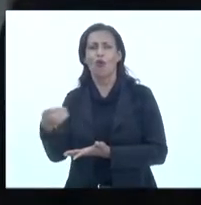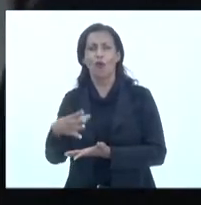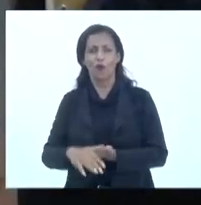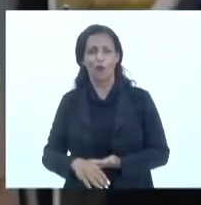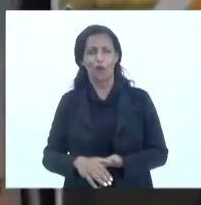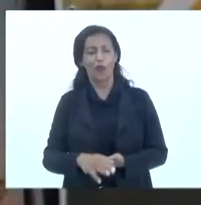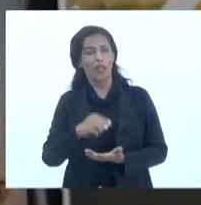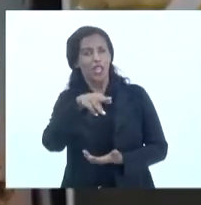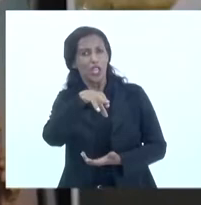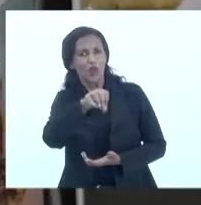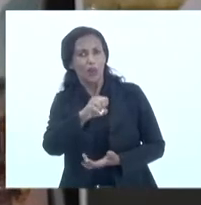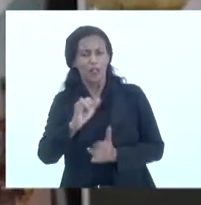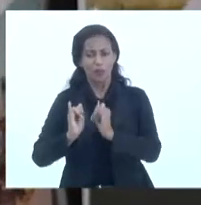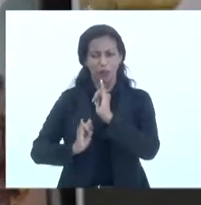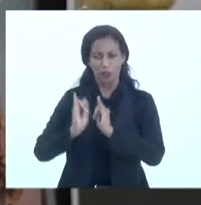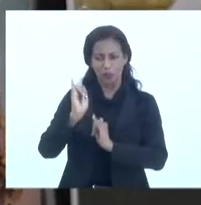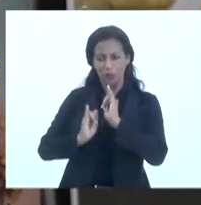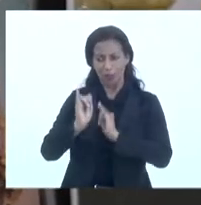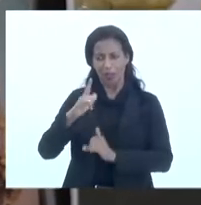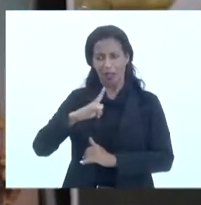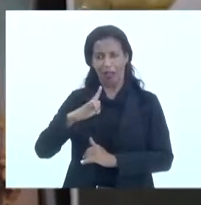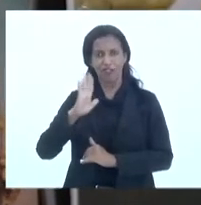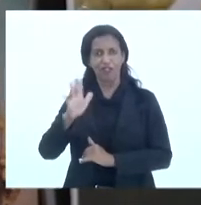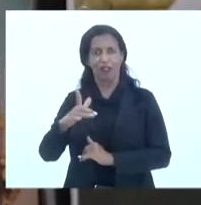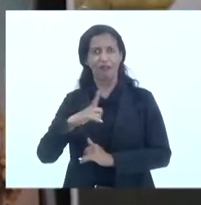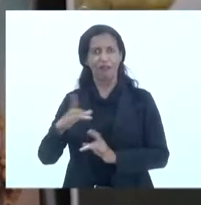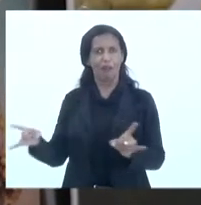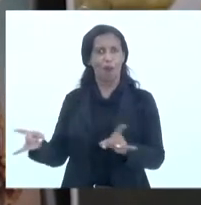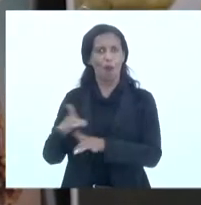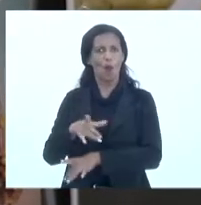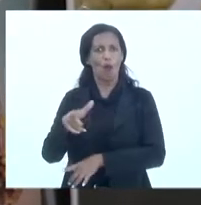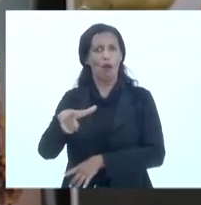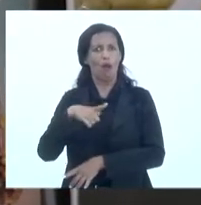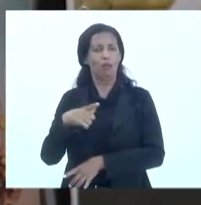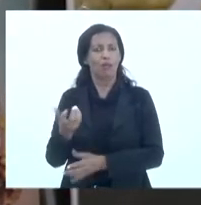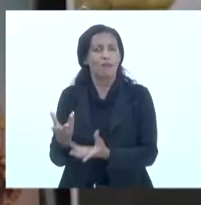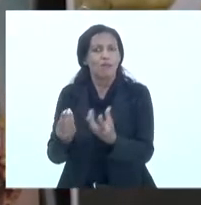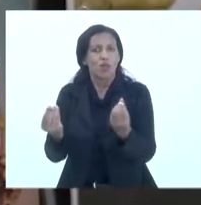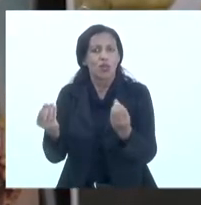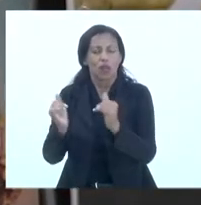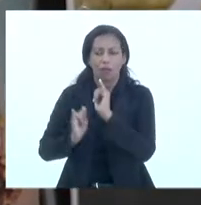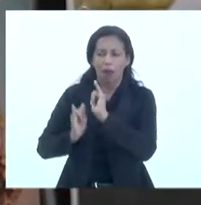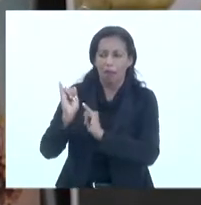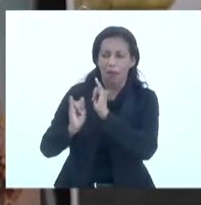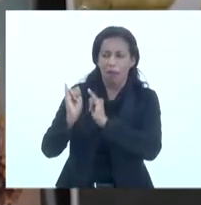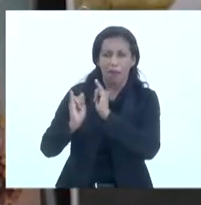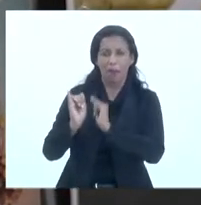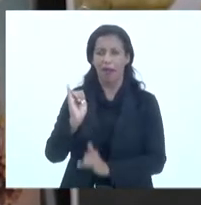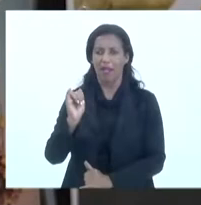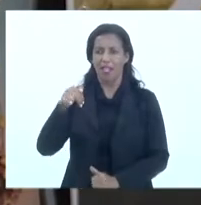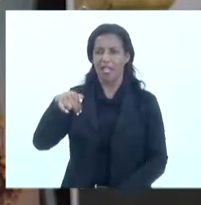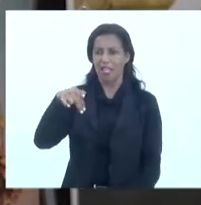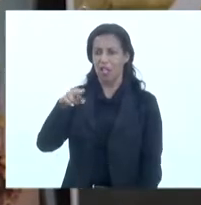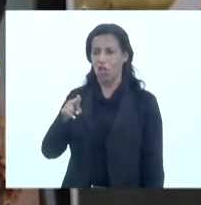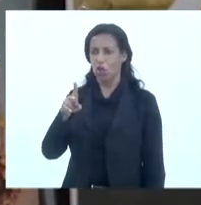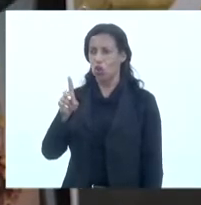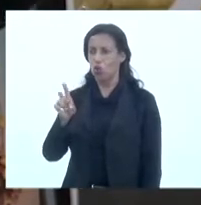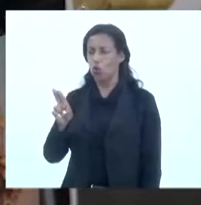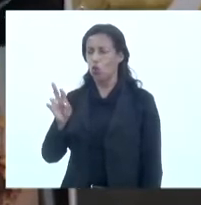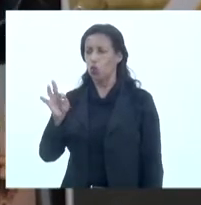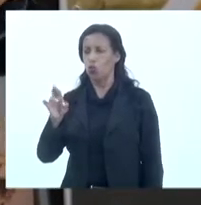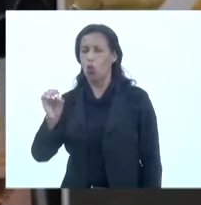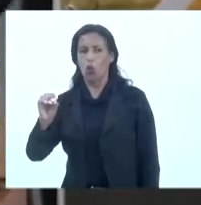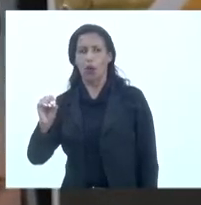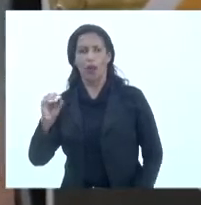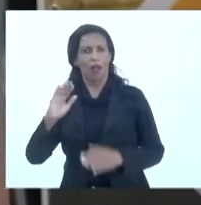Médio Paraíba, pela industrialização que ele já tem, ele tem muita indústria indutora. Ou seja, vende para